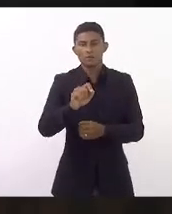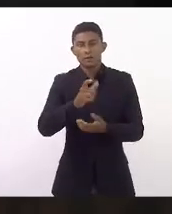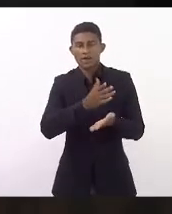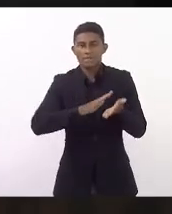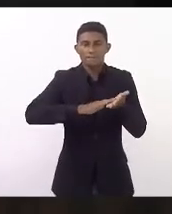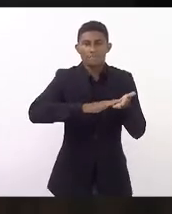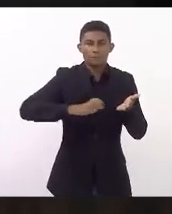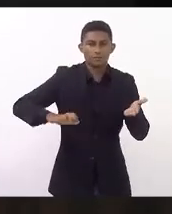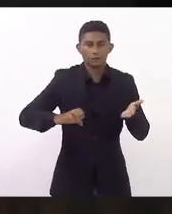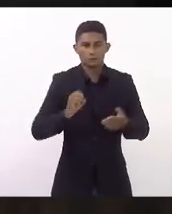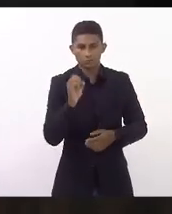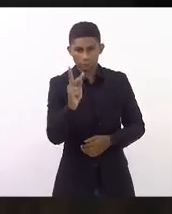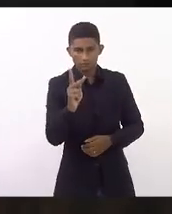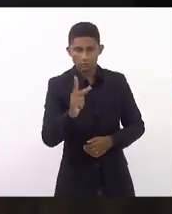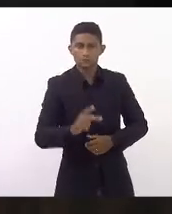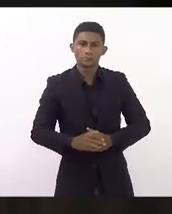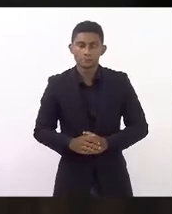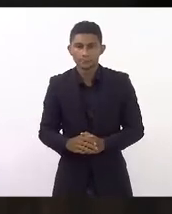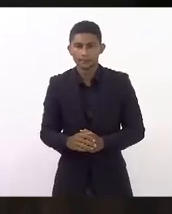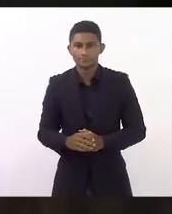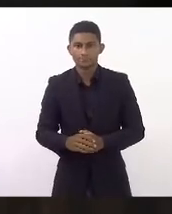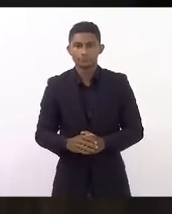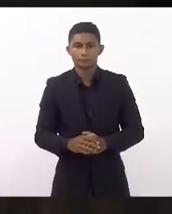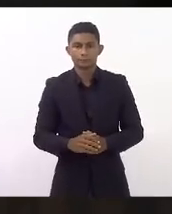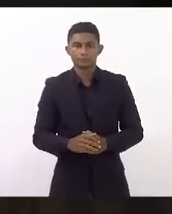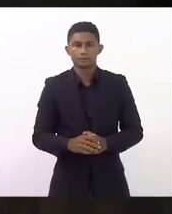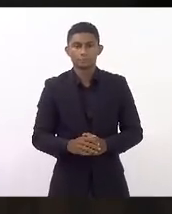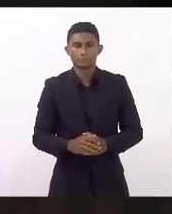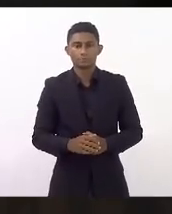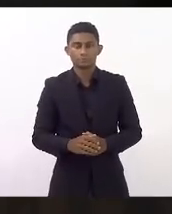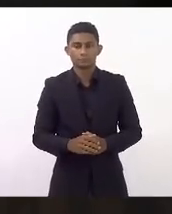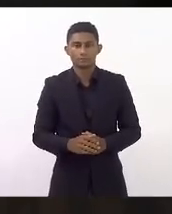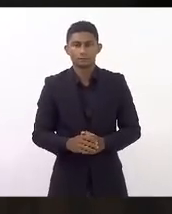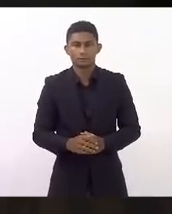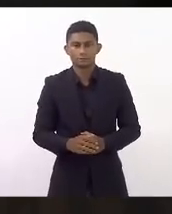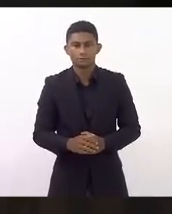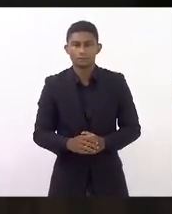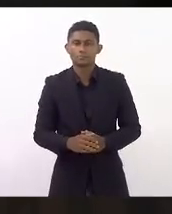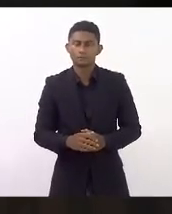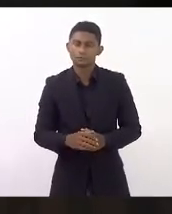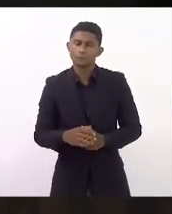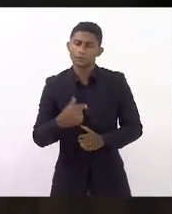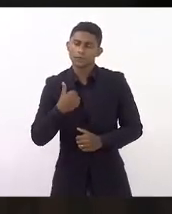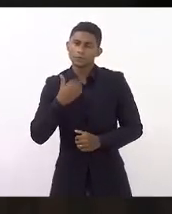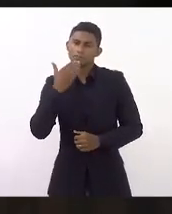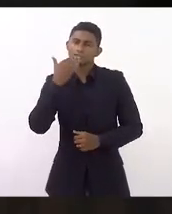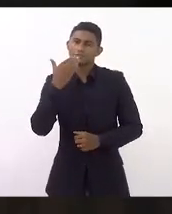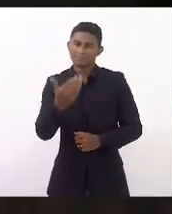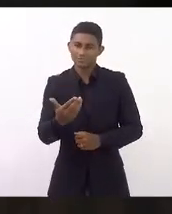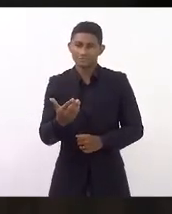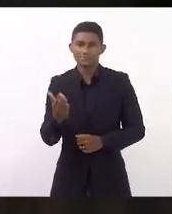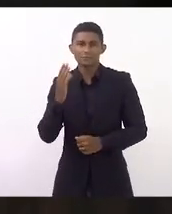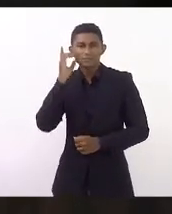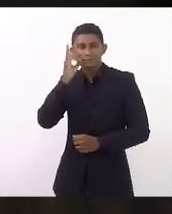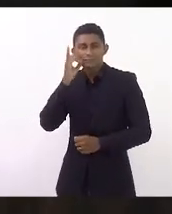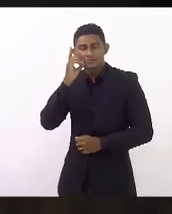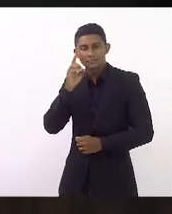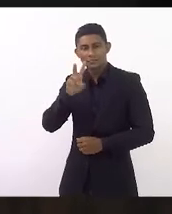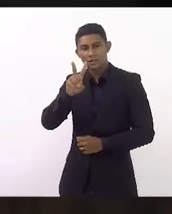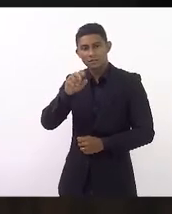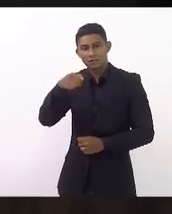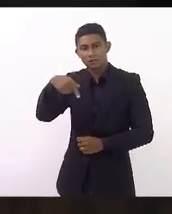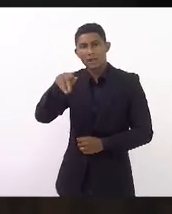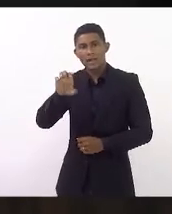ok? Eu faço uma ponderação ao deputado Valdec e